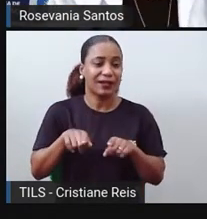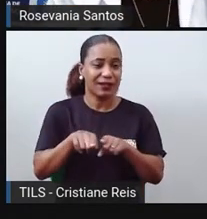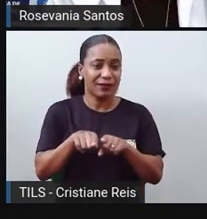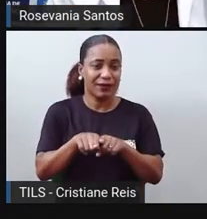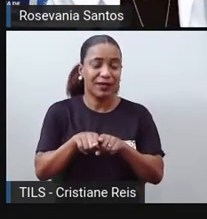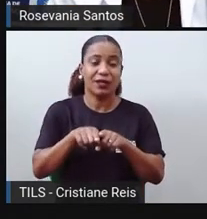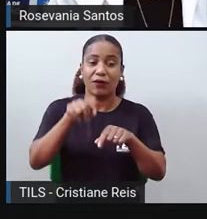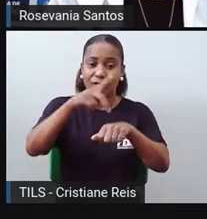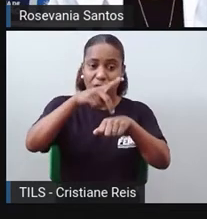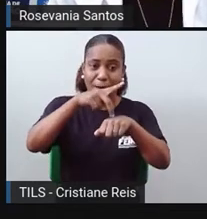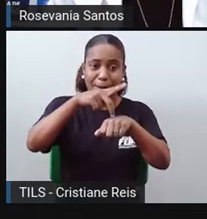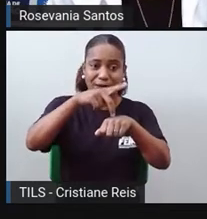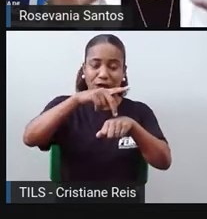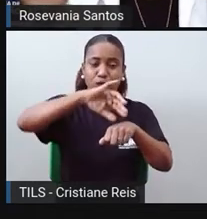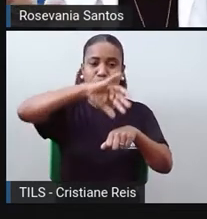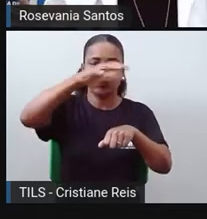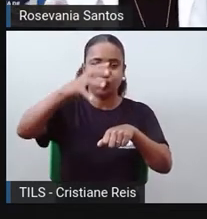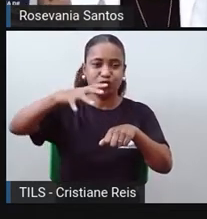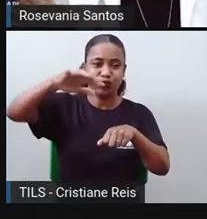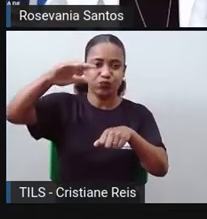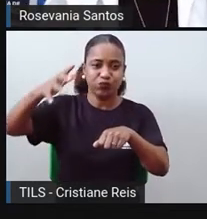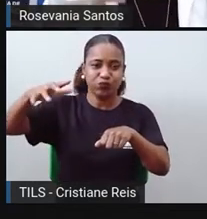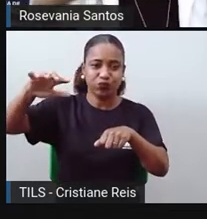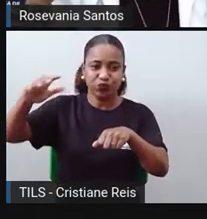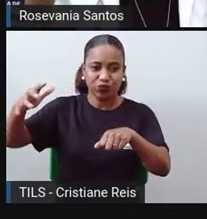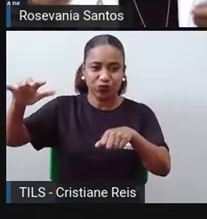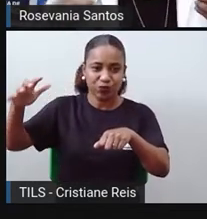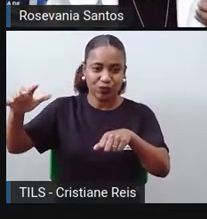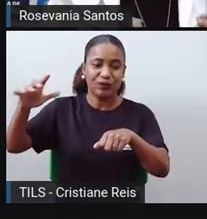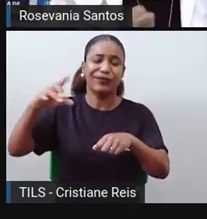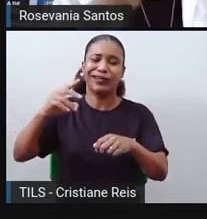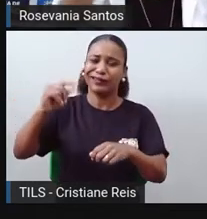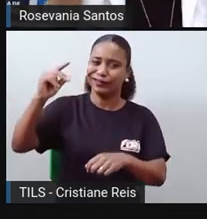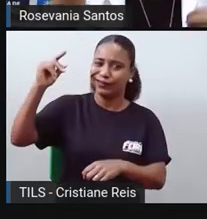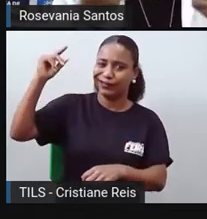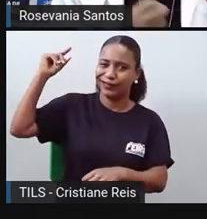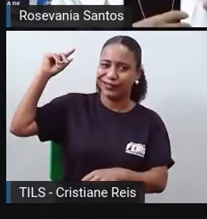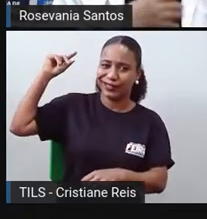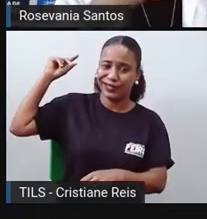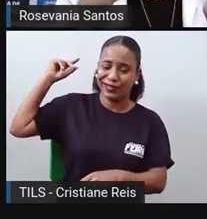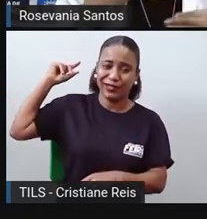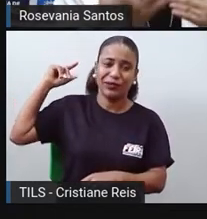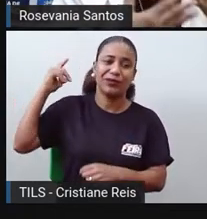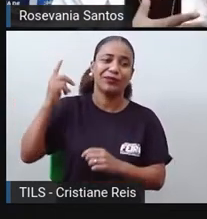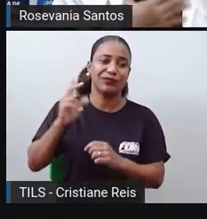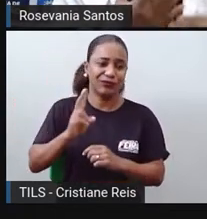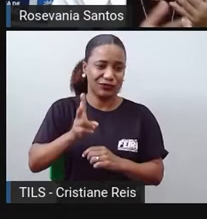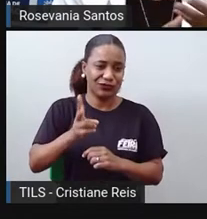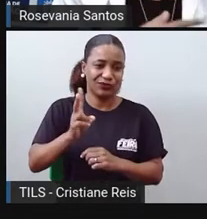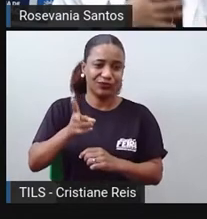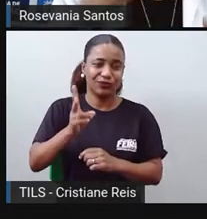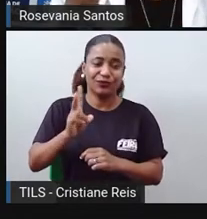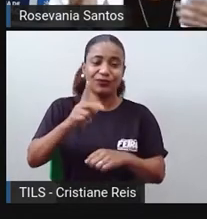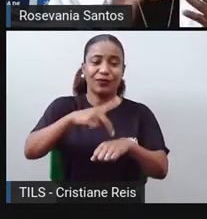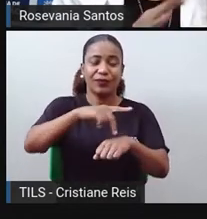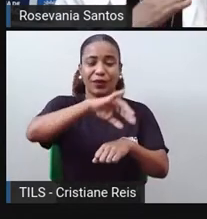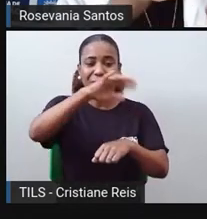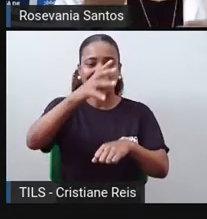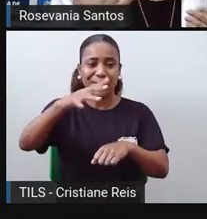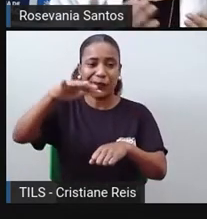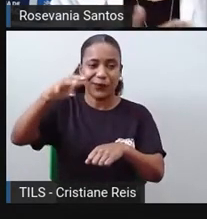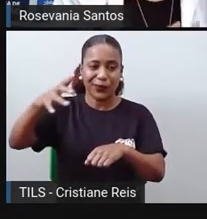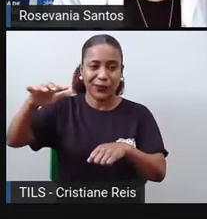de montanhas que tem no planeta, então já são relevos antigos, e que o processo de erosão já